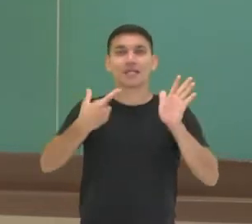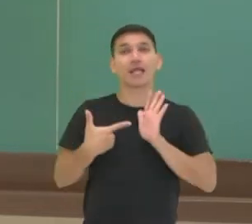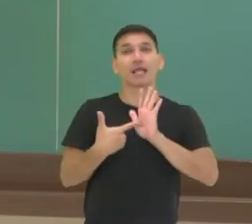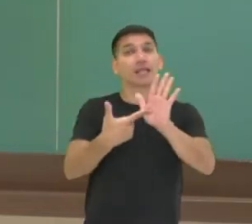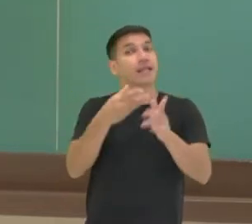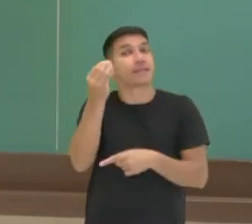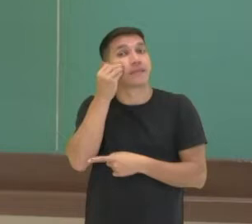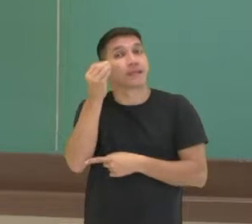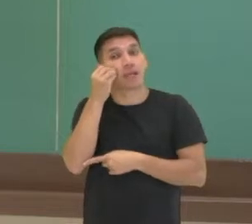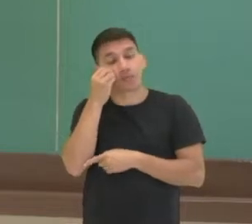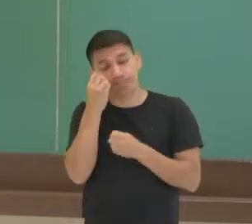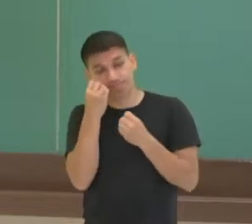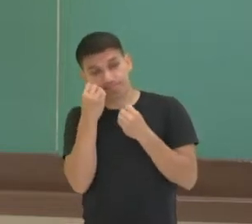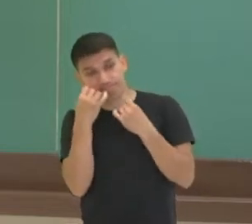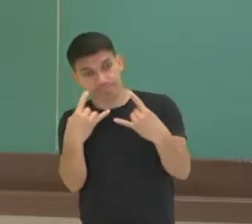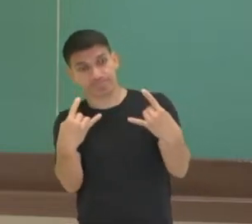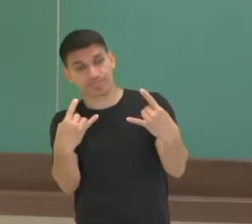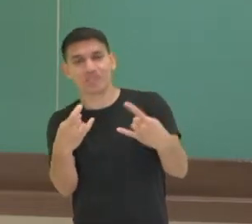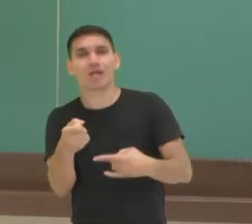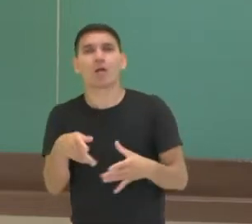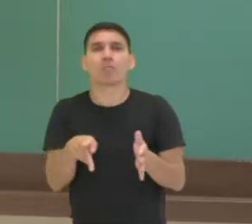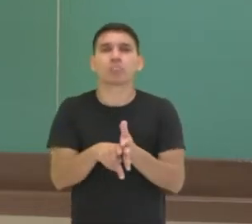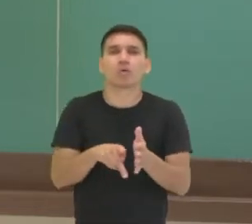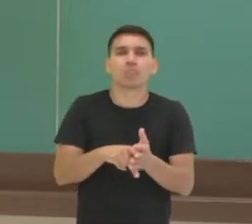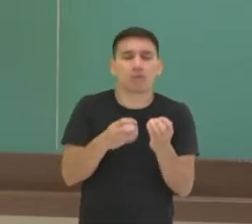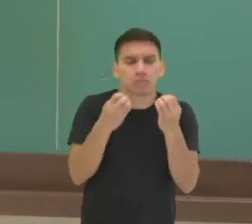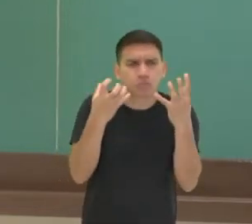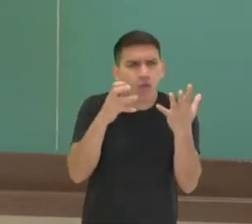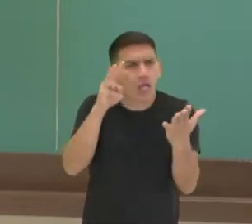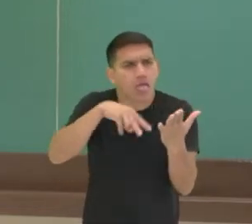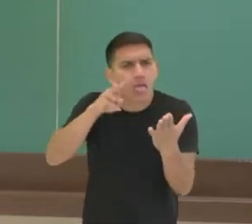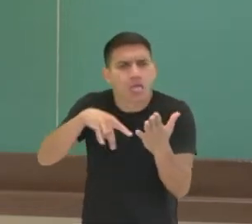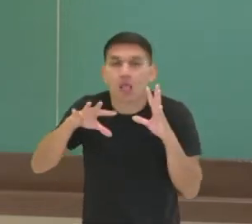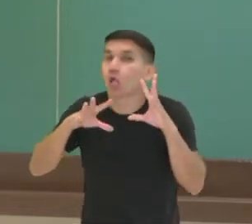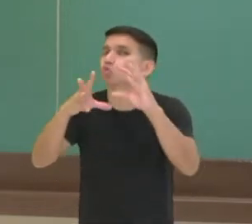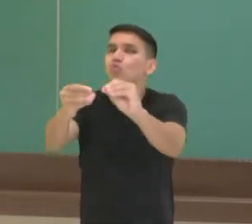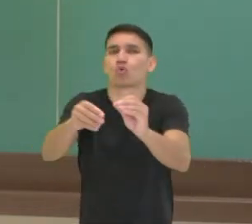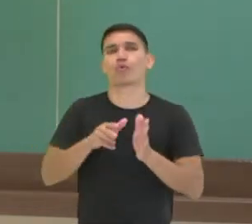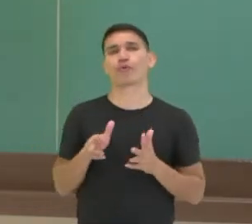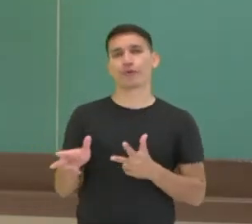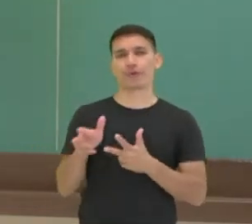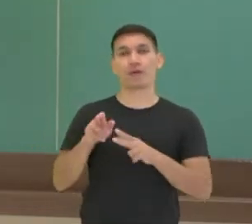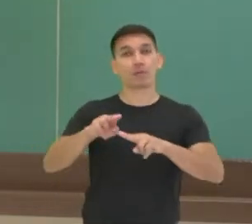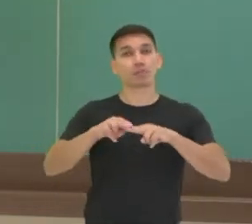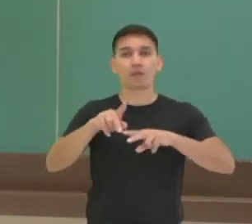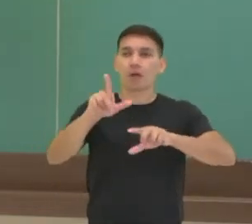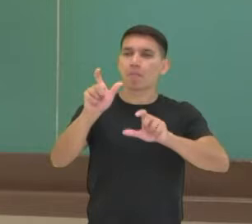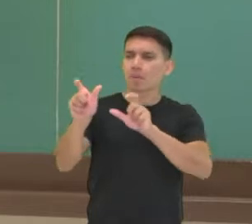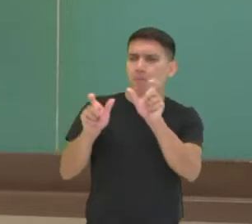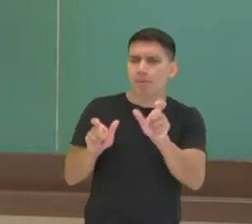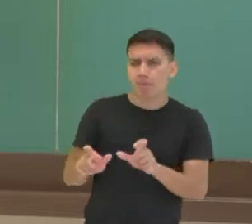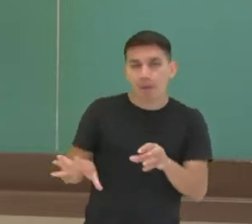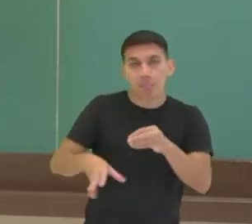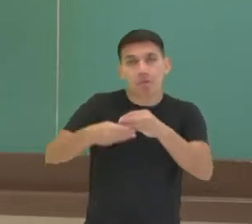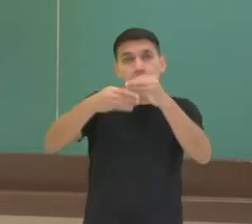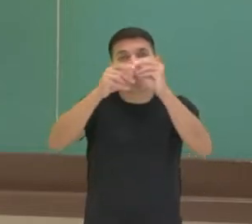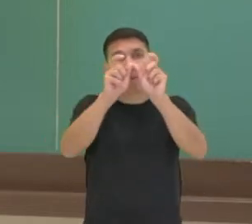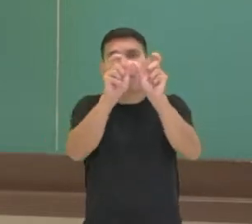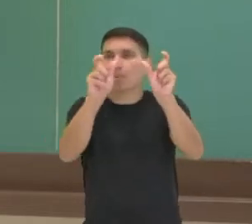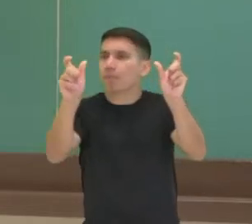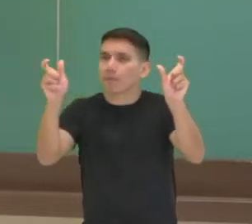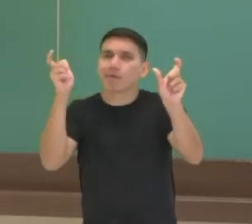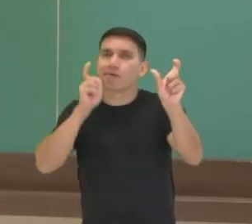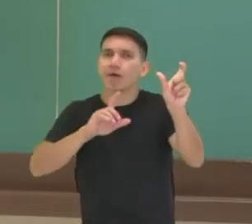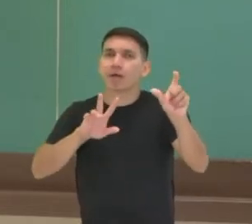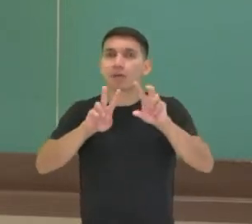de atrair o leitor para que ele se interesse pelo todo da reportagem. Então, as palavras selecionadas para compor o título que constitui a